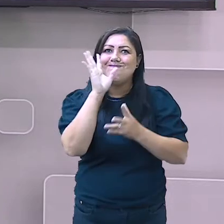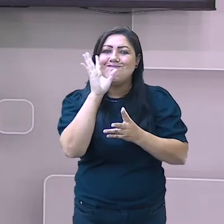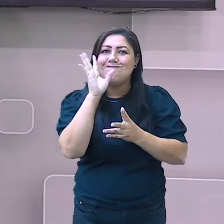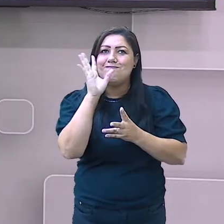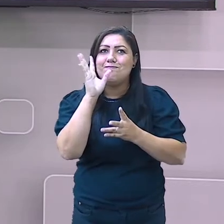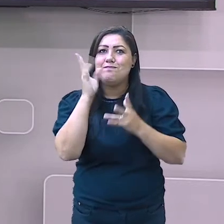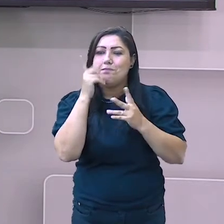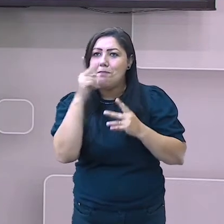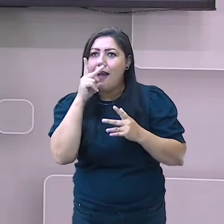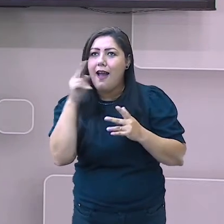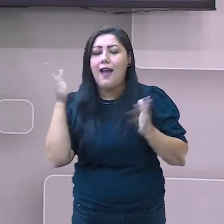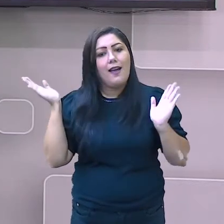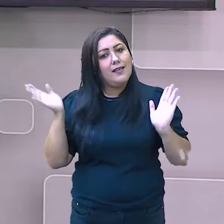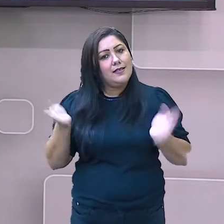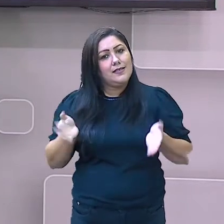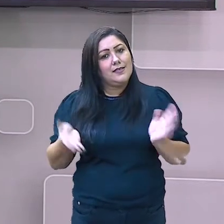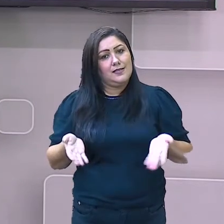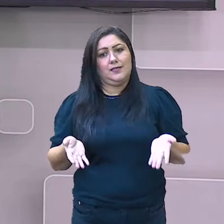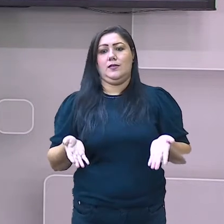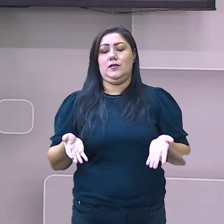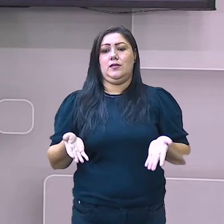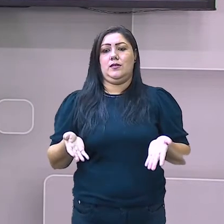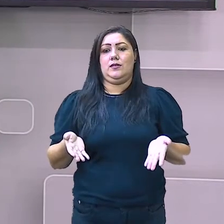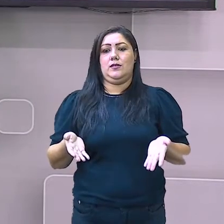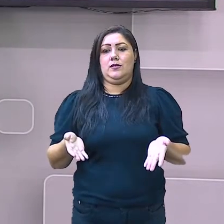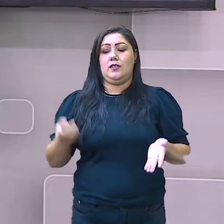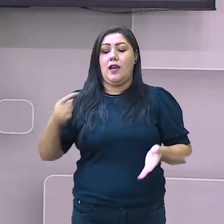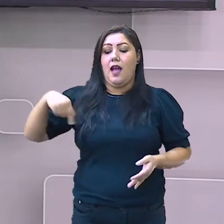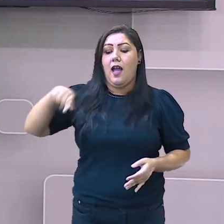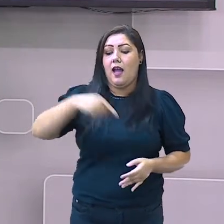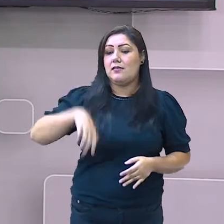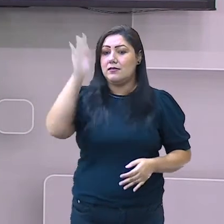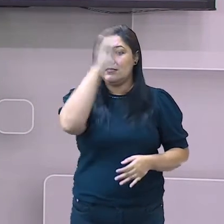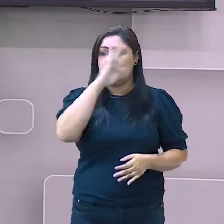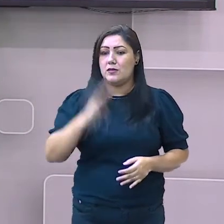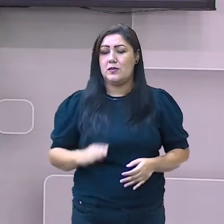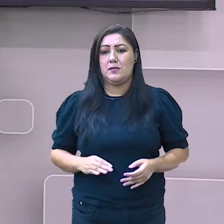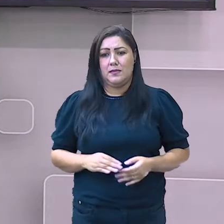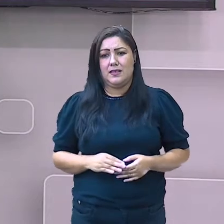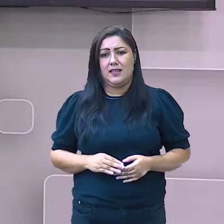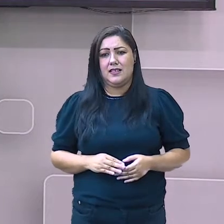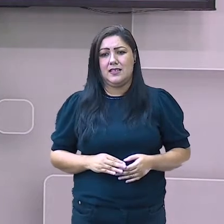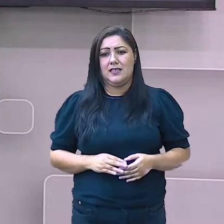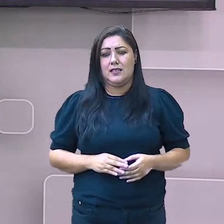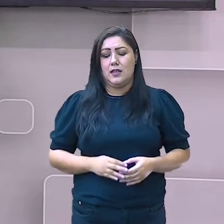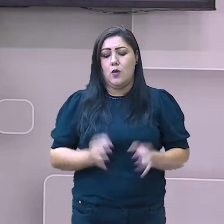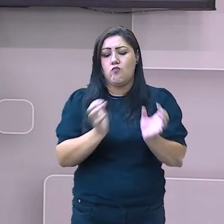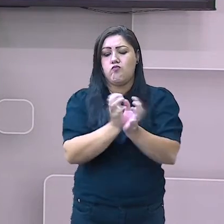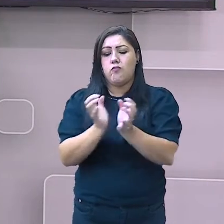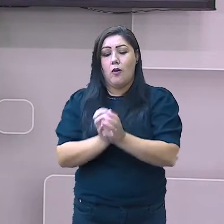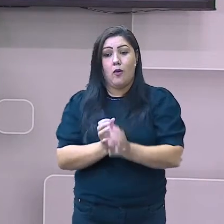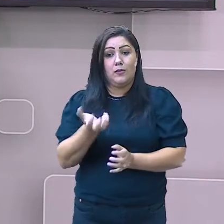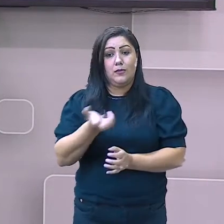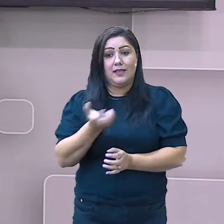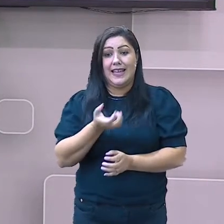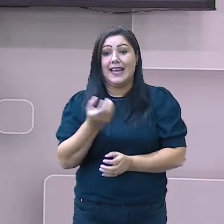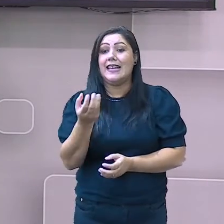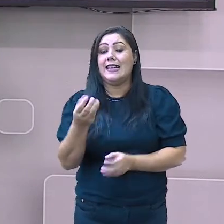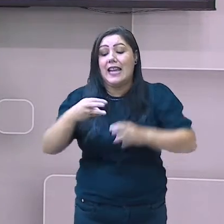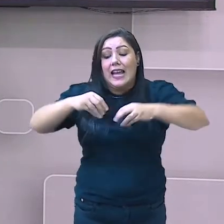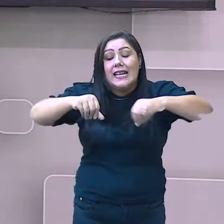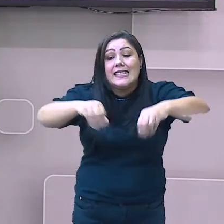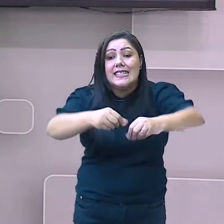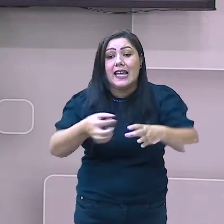os movimentos dos sem terras. Eles queriam a distribuição de terras na Rússia,